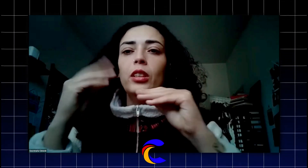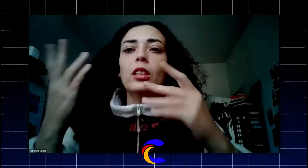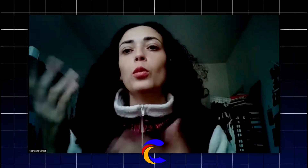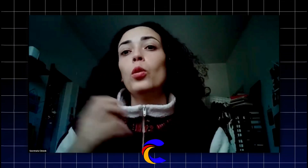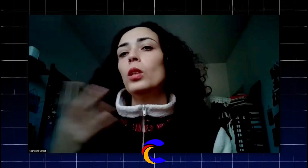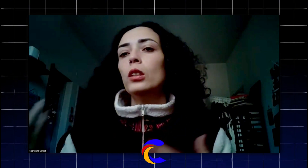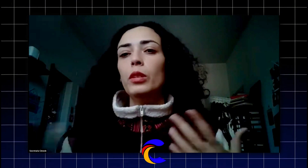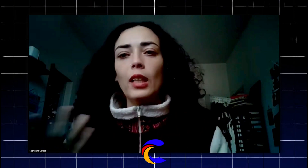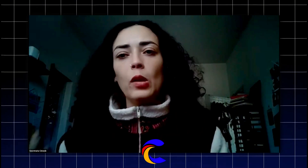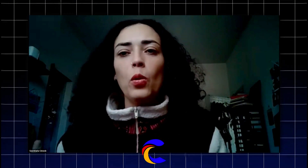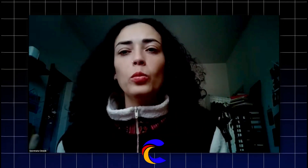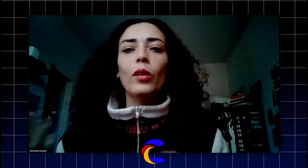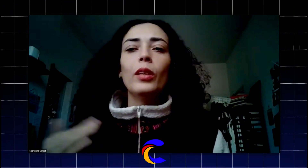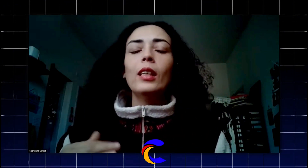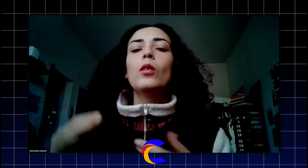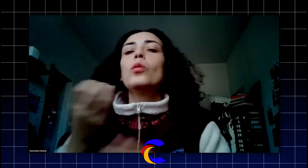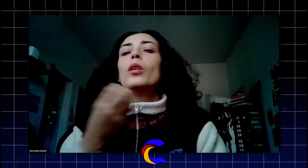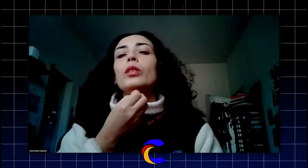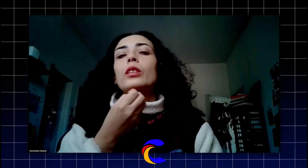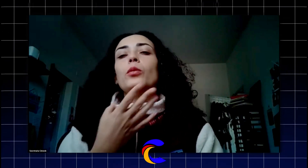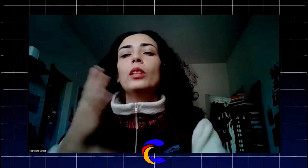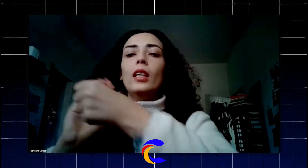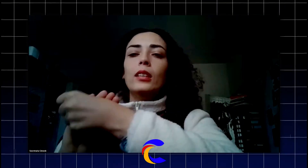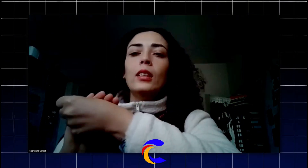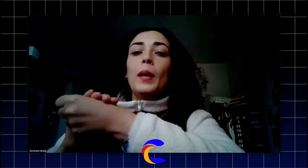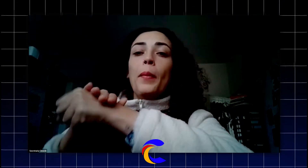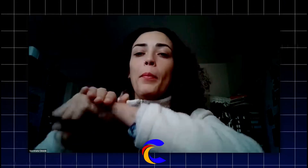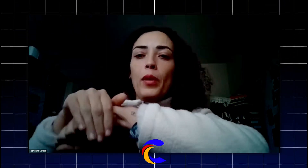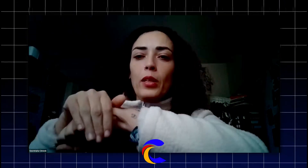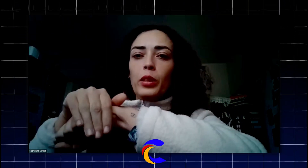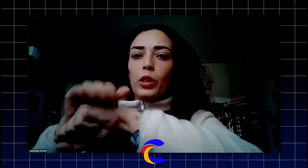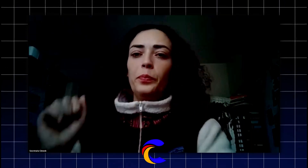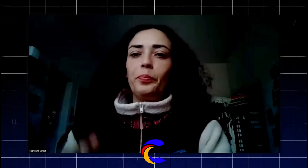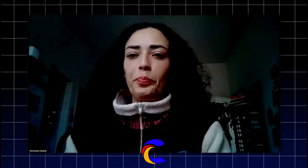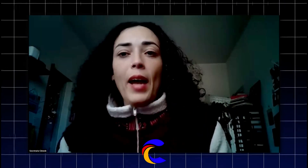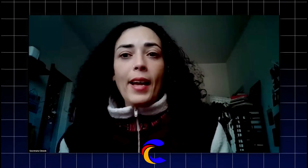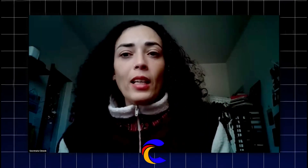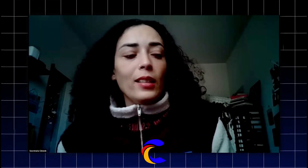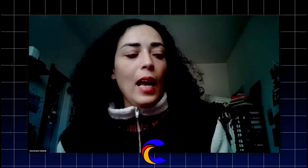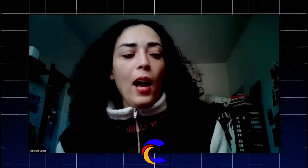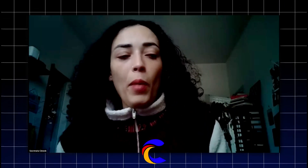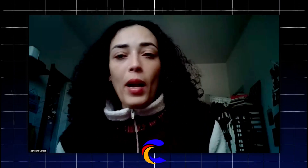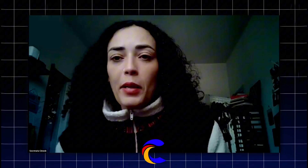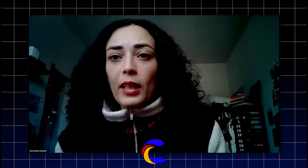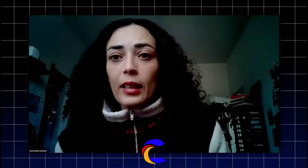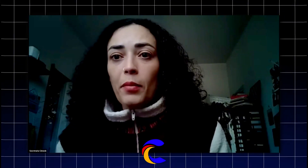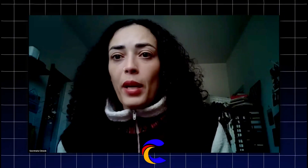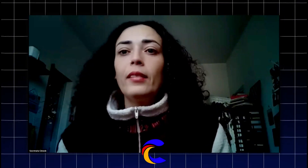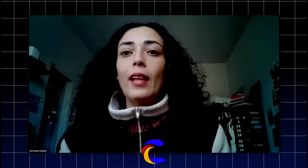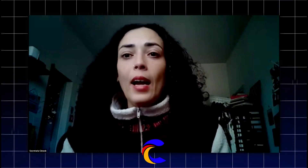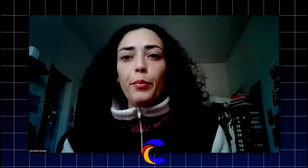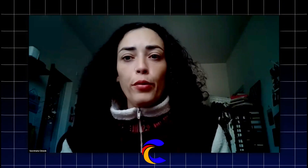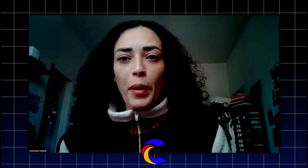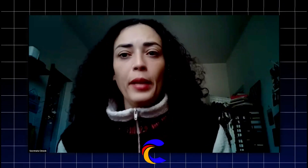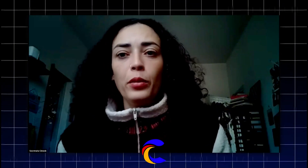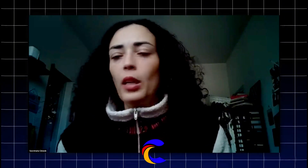É o olho fechando. Quando você encontra alguém na rua, você usa esse. Boa noite. São regras. É uma língua que